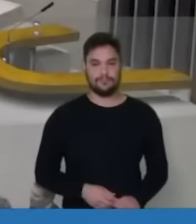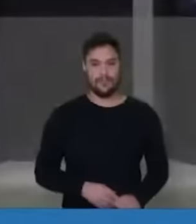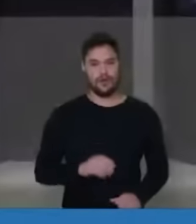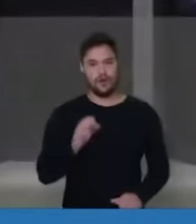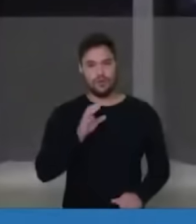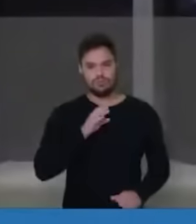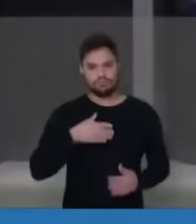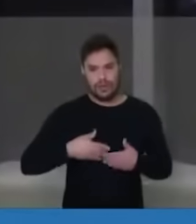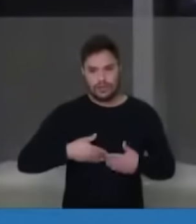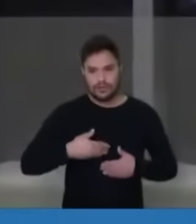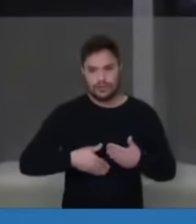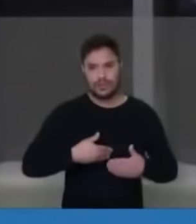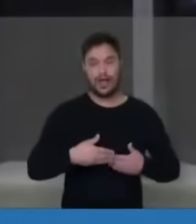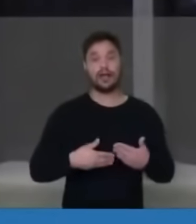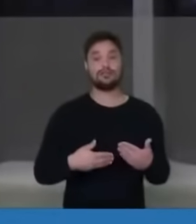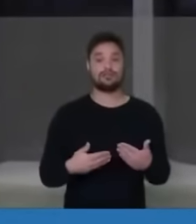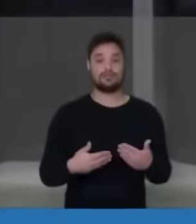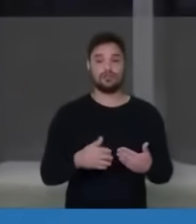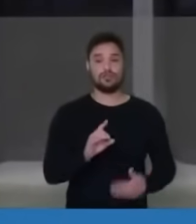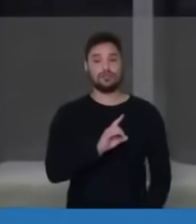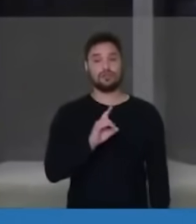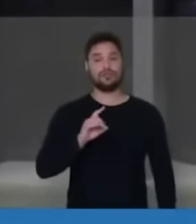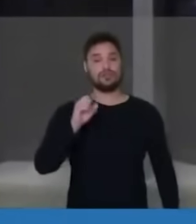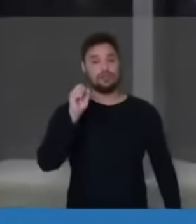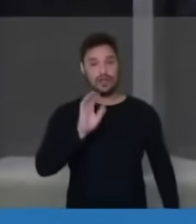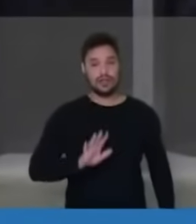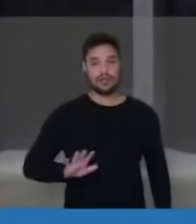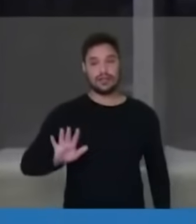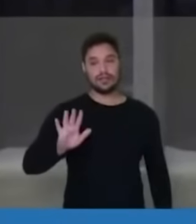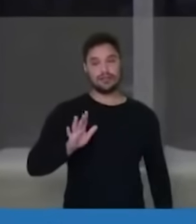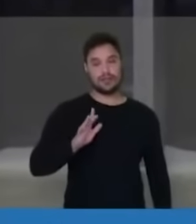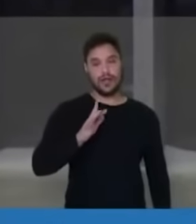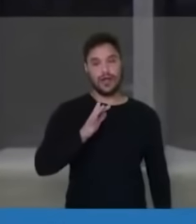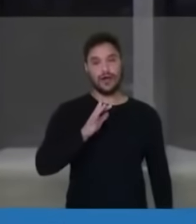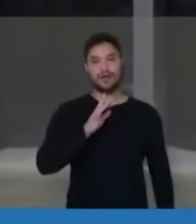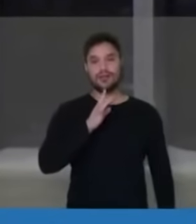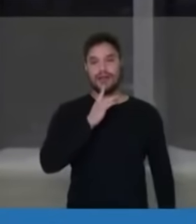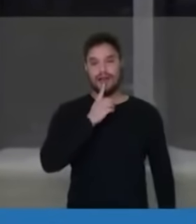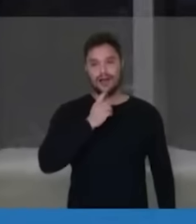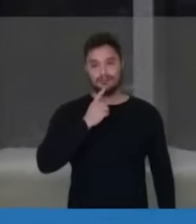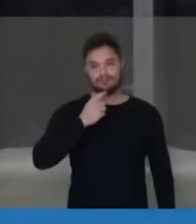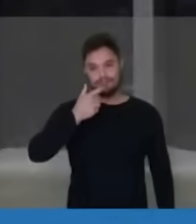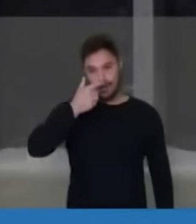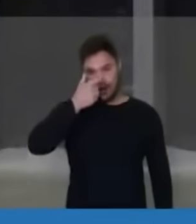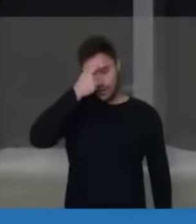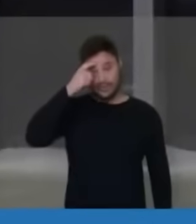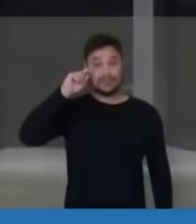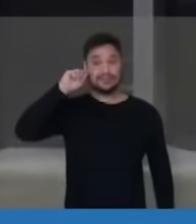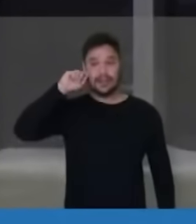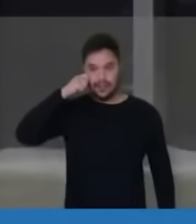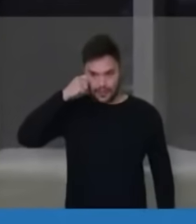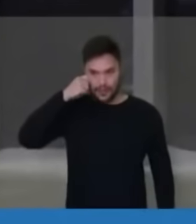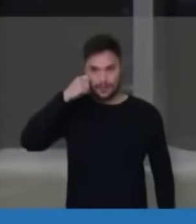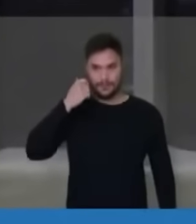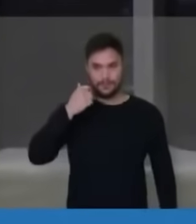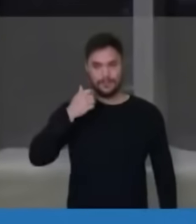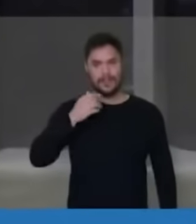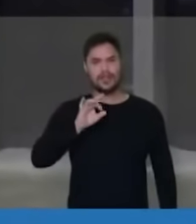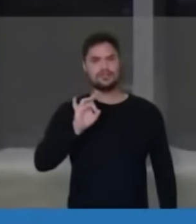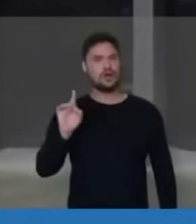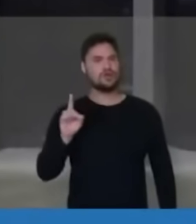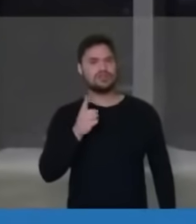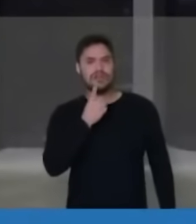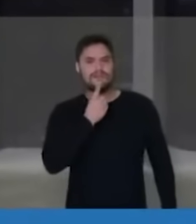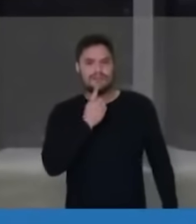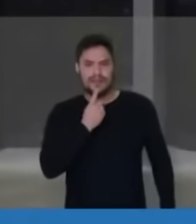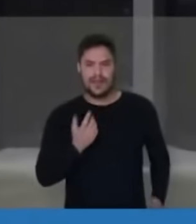que a grandeza do Dia Nacional da Consciência Negra requer, muito mais que um feriado. É